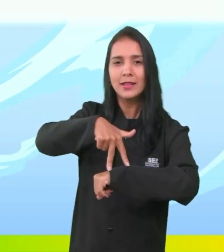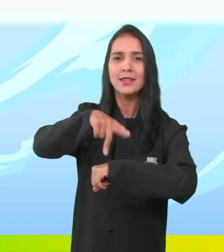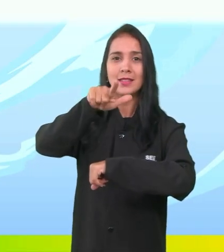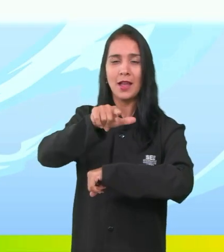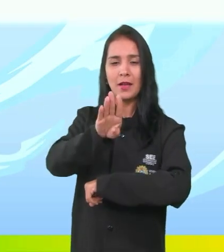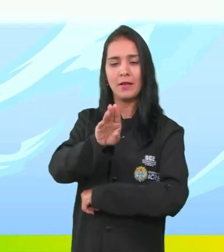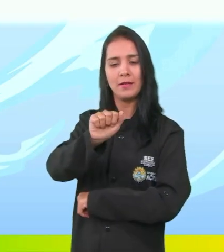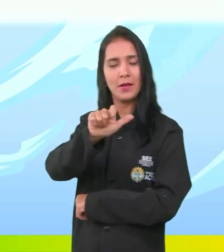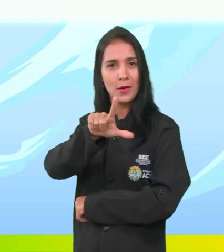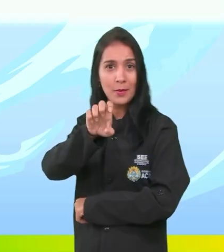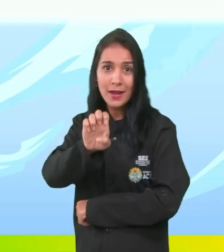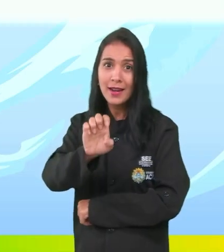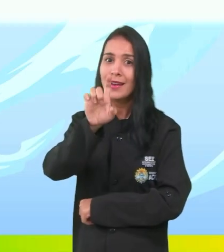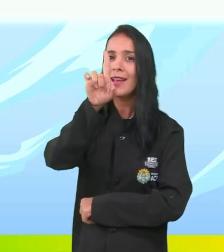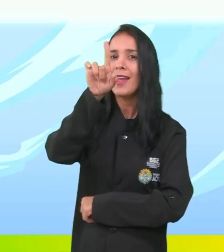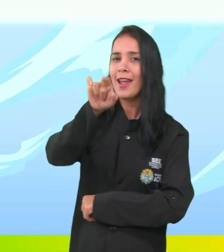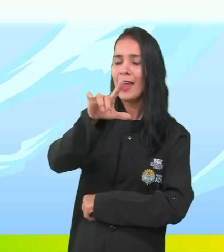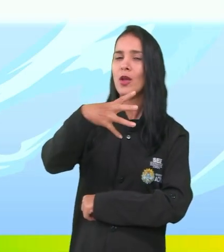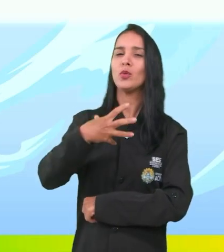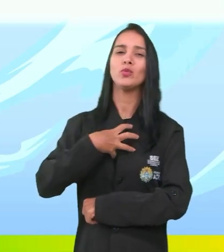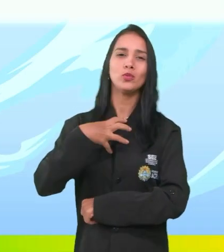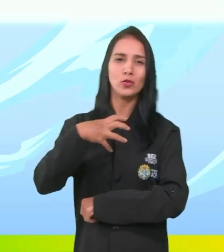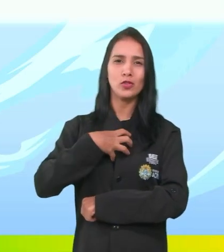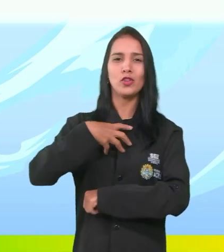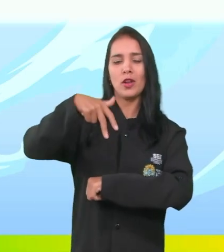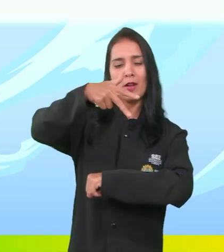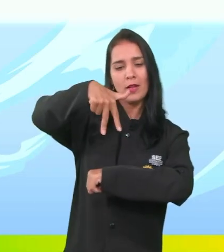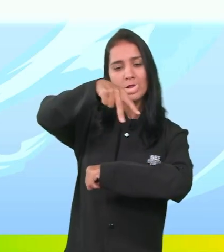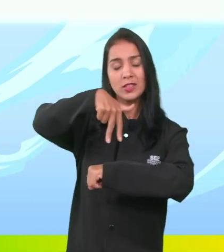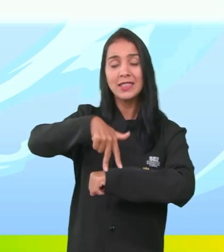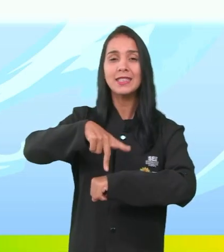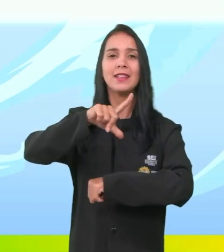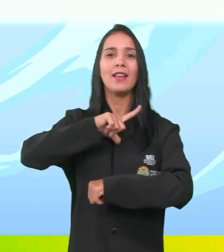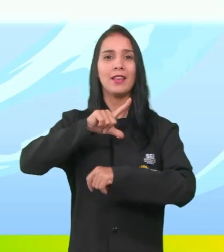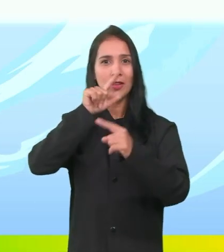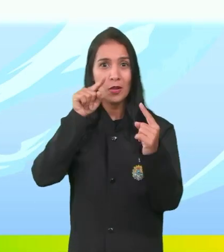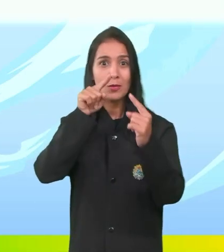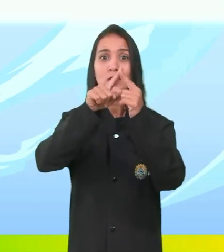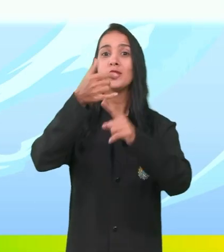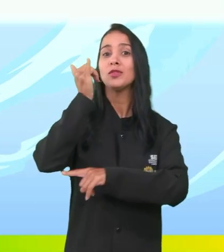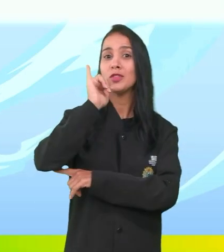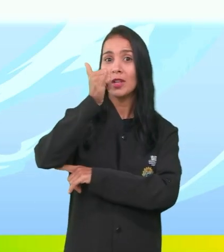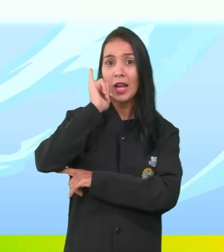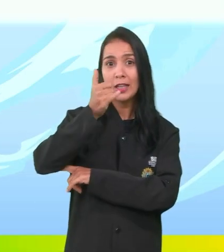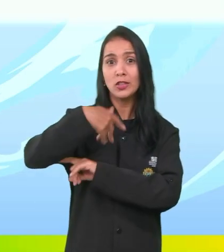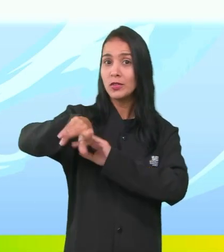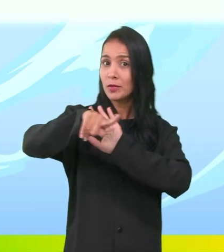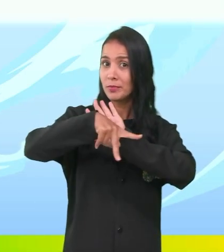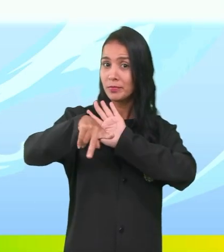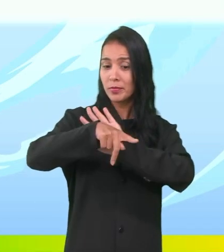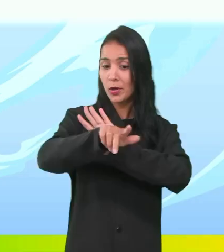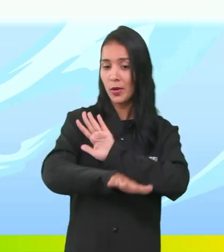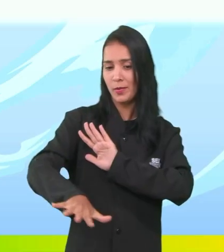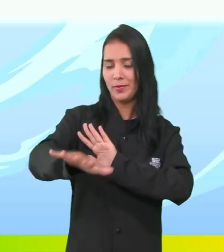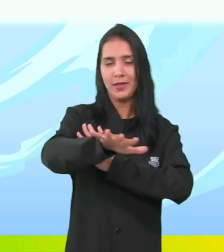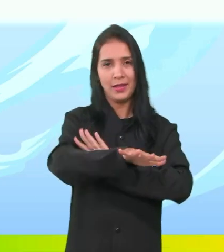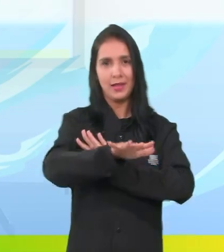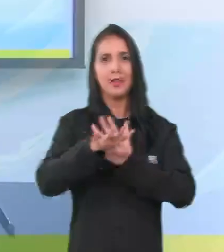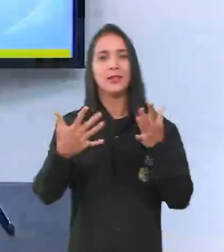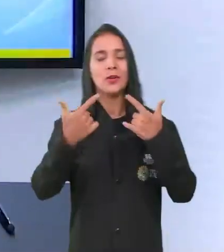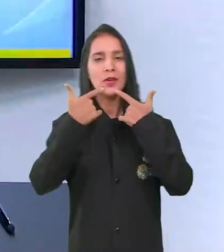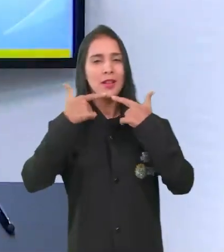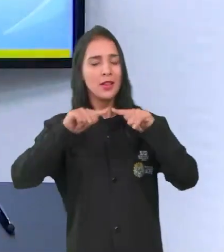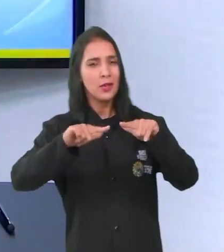linguagens elaboradas para fins artísticos ou narrativos específicos. Então, a linguagem corporal,